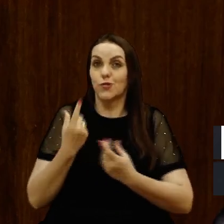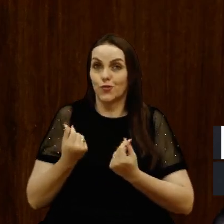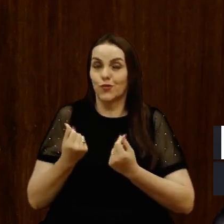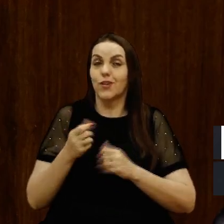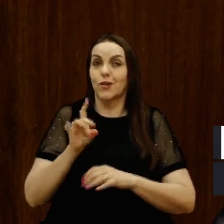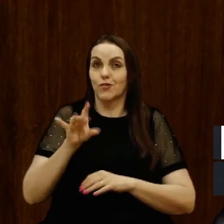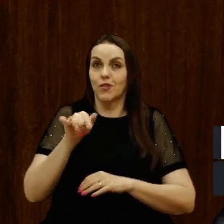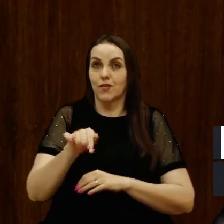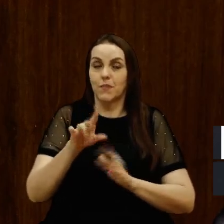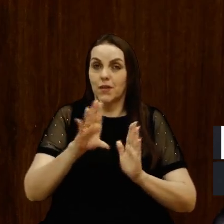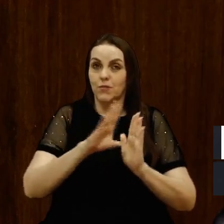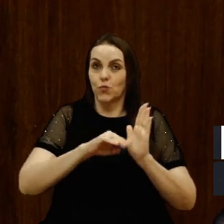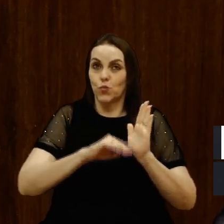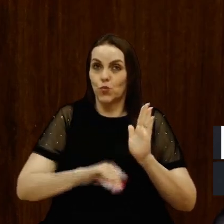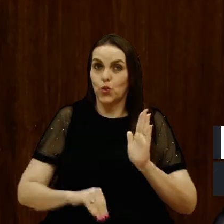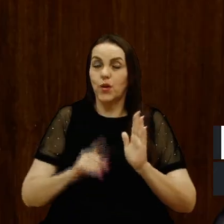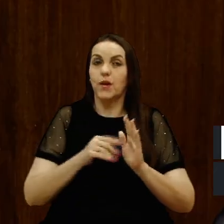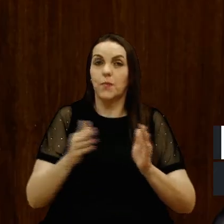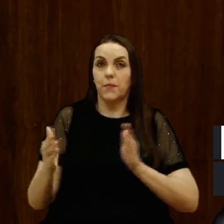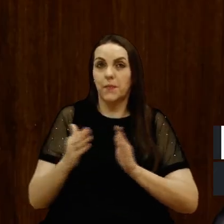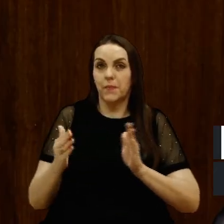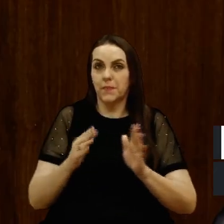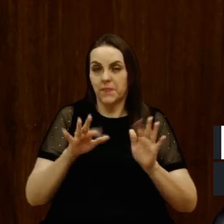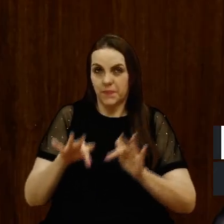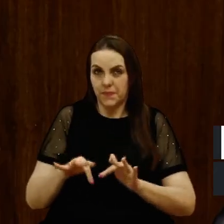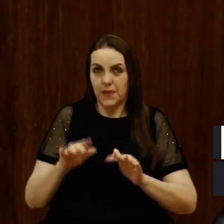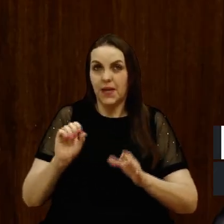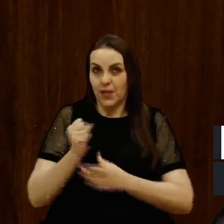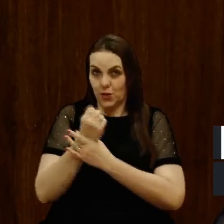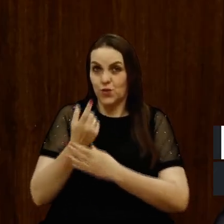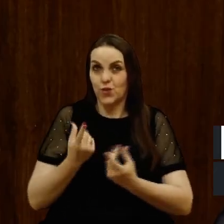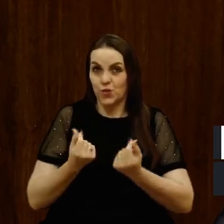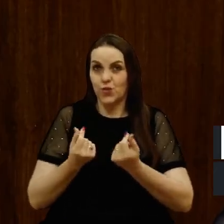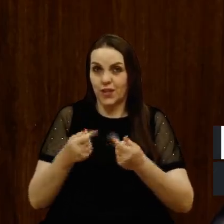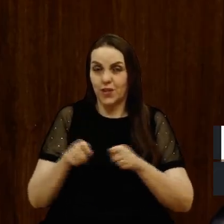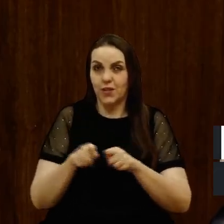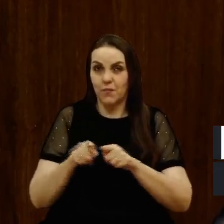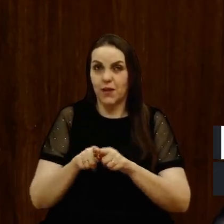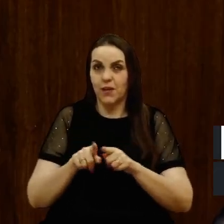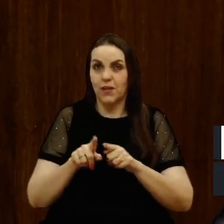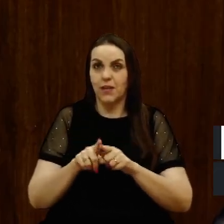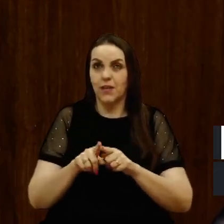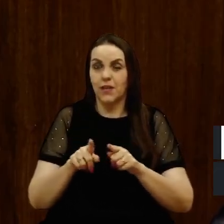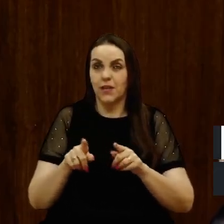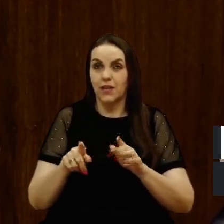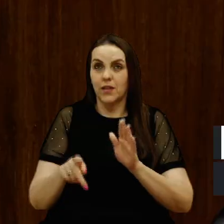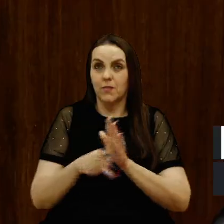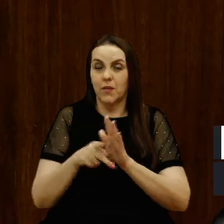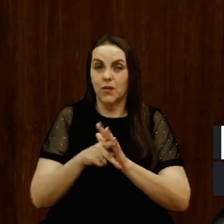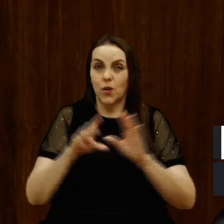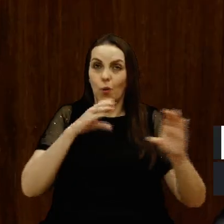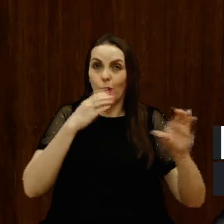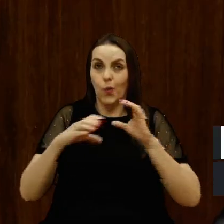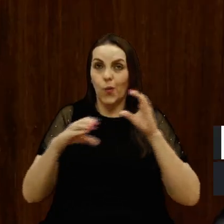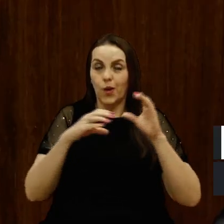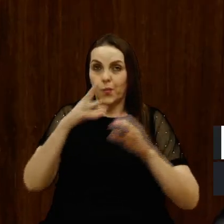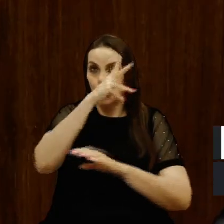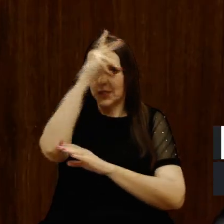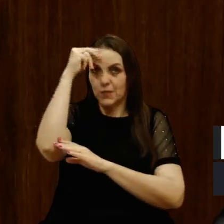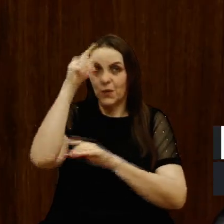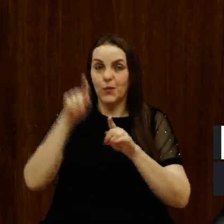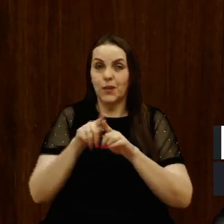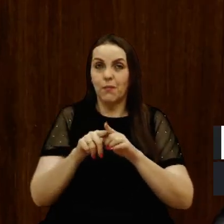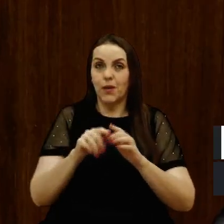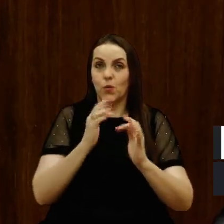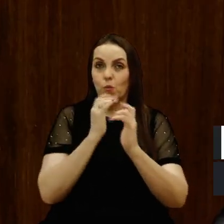algumas supressões do último período, mas também garante dinheiro para orquestra, para o coro municipal e também para a Orquestra Municipal